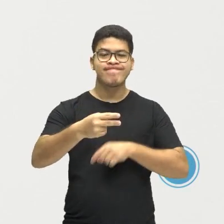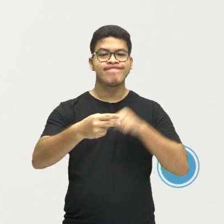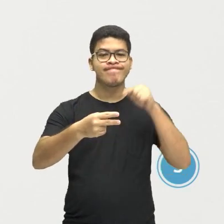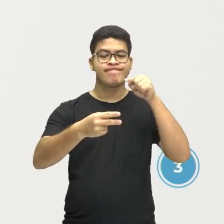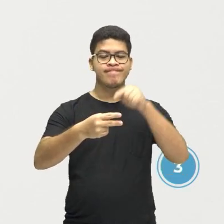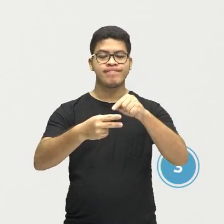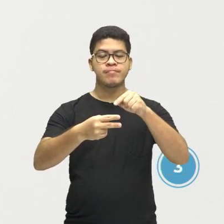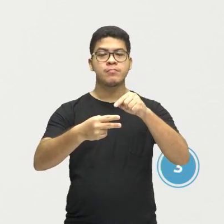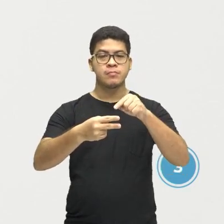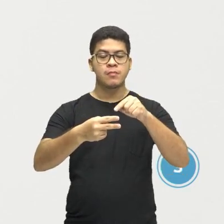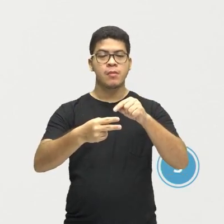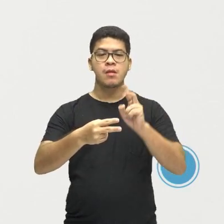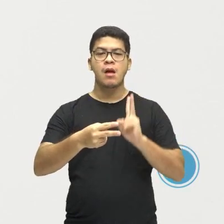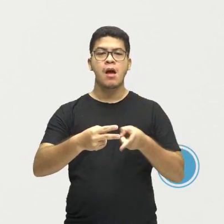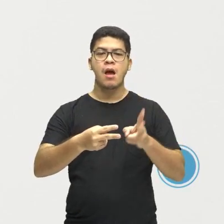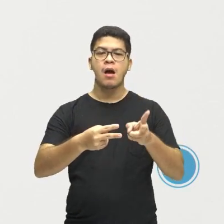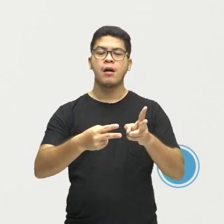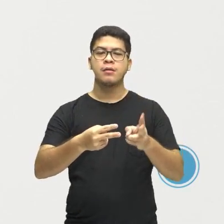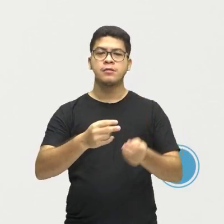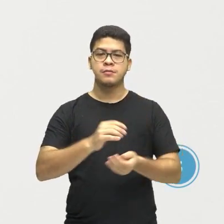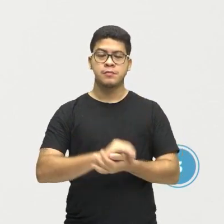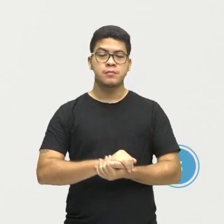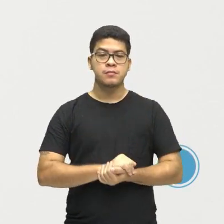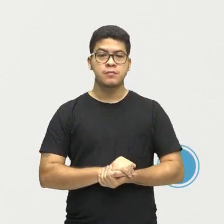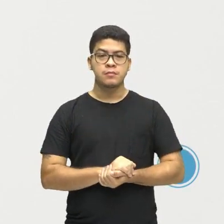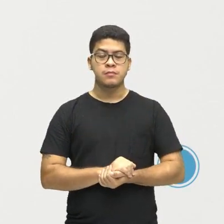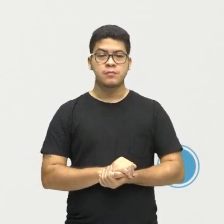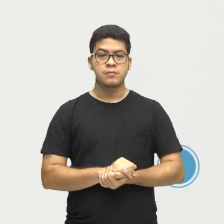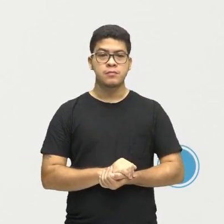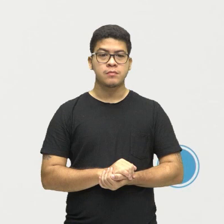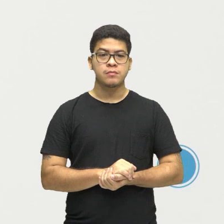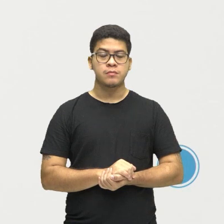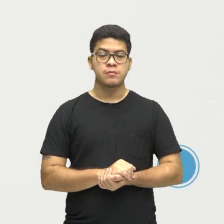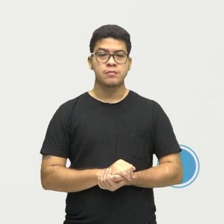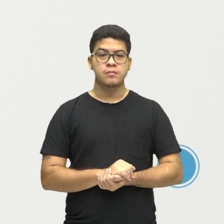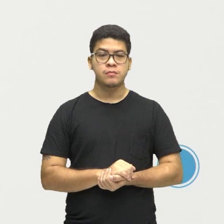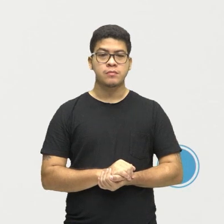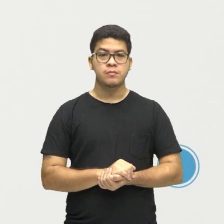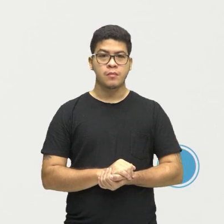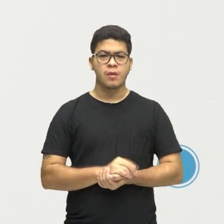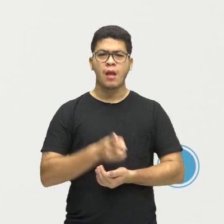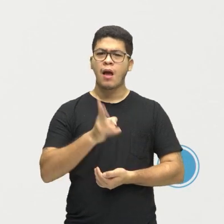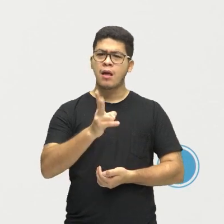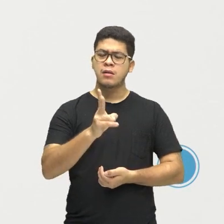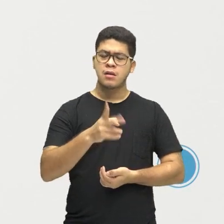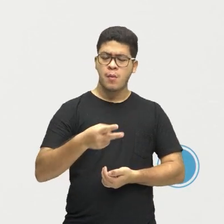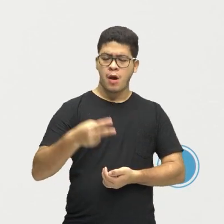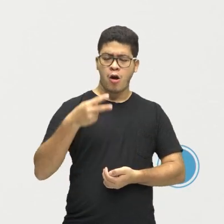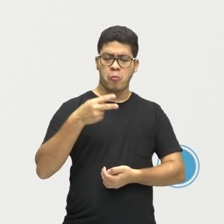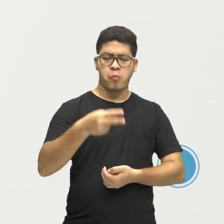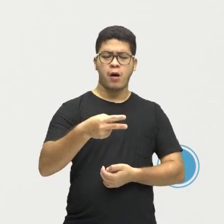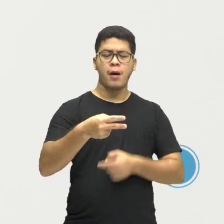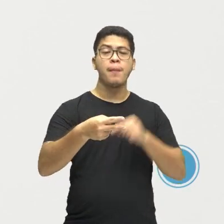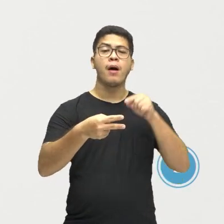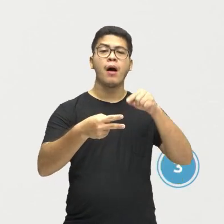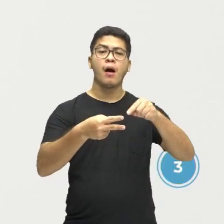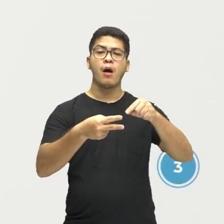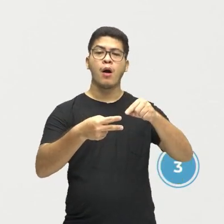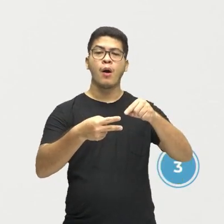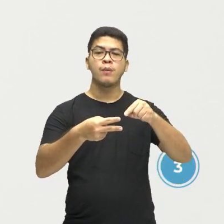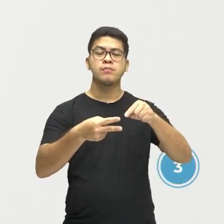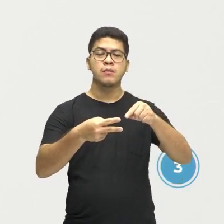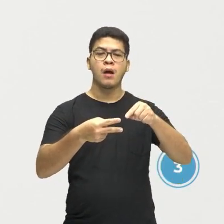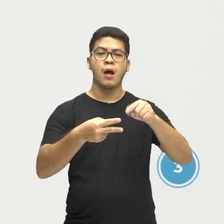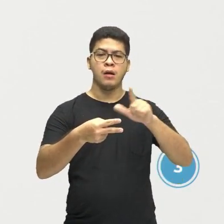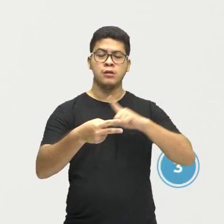tá? Então, toda vez que nós tivermos um sinal de igualdade, aqui, ó, nós teremos uma